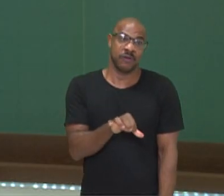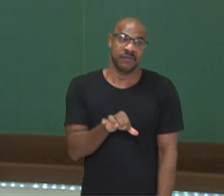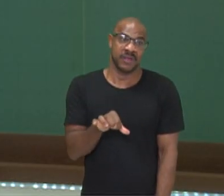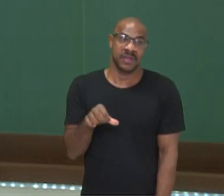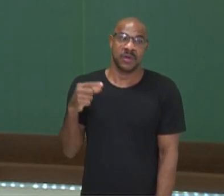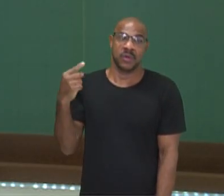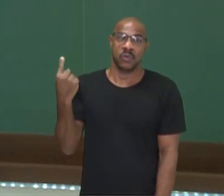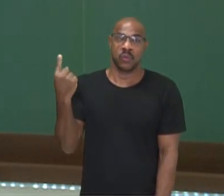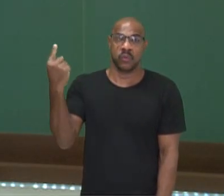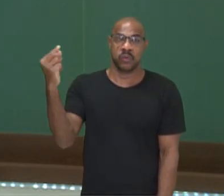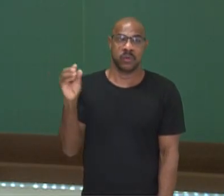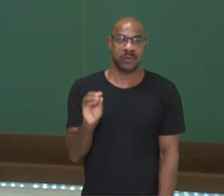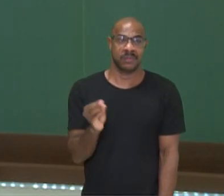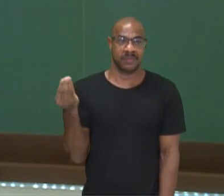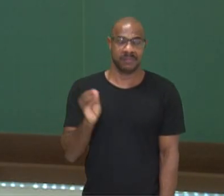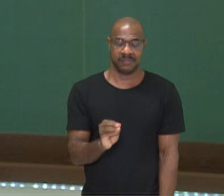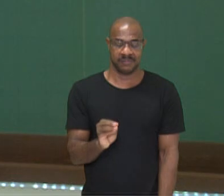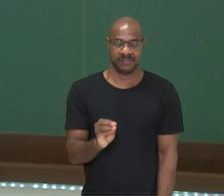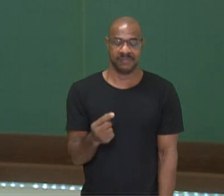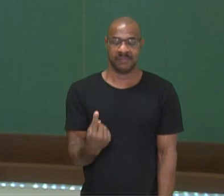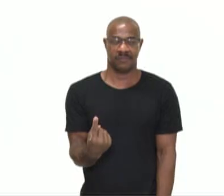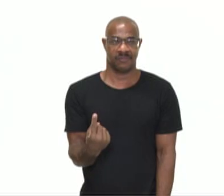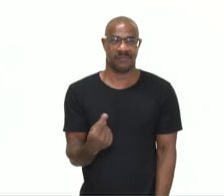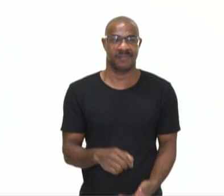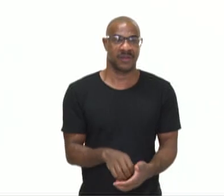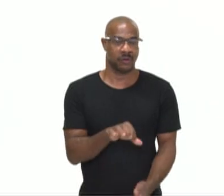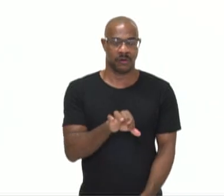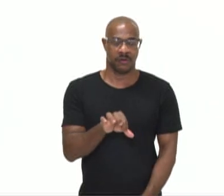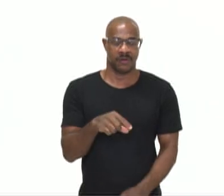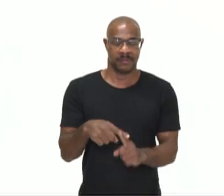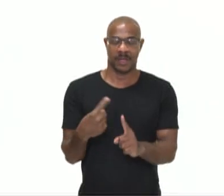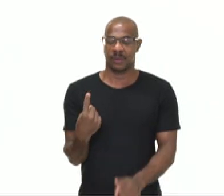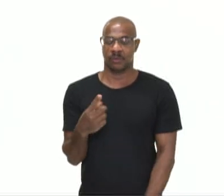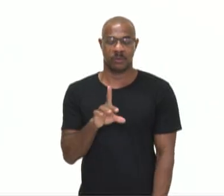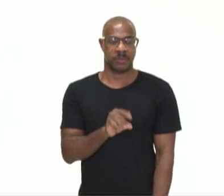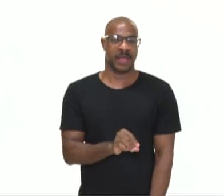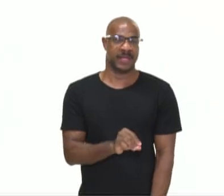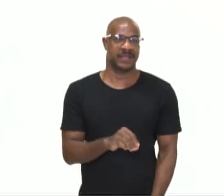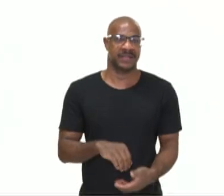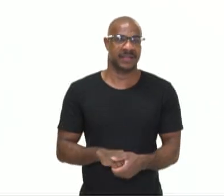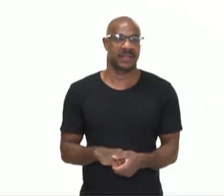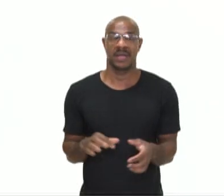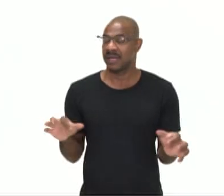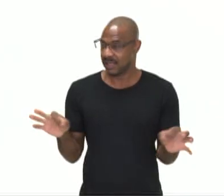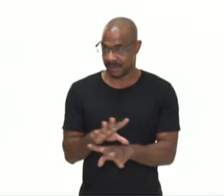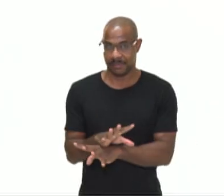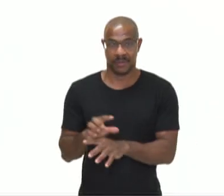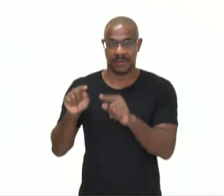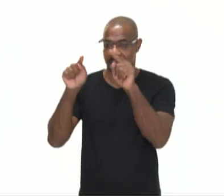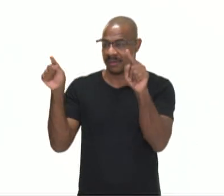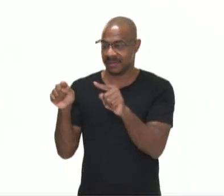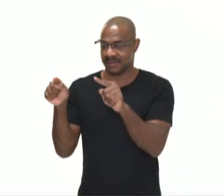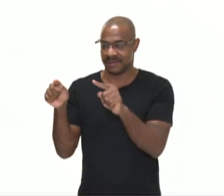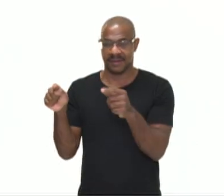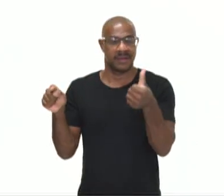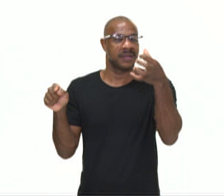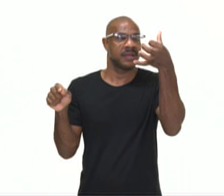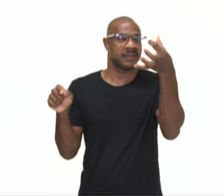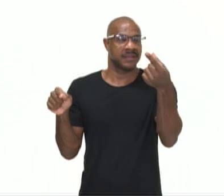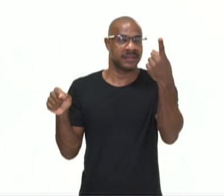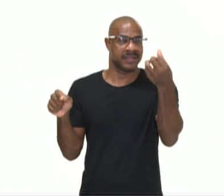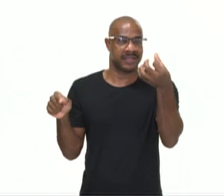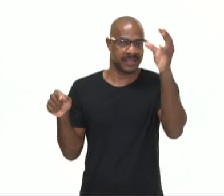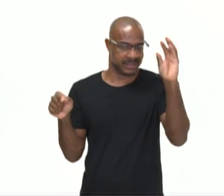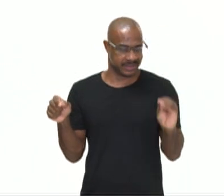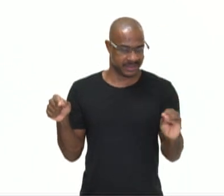9. 9 mais 1, 10. Terminei as operações dos colchetes? Terminei. Então, eu vou fazer o quê?